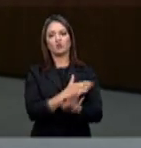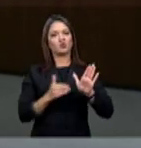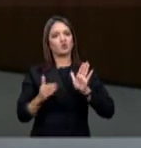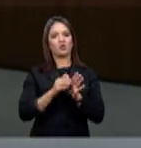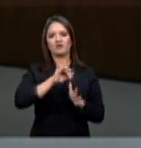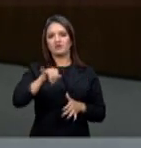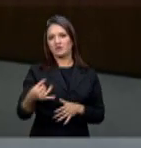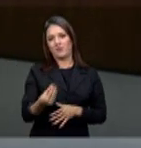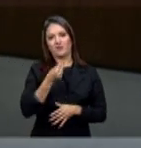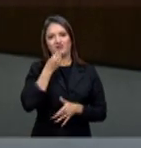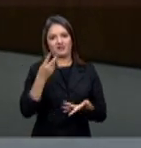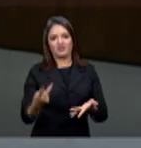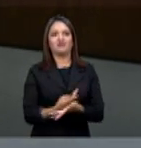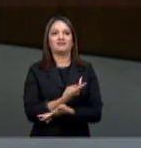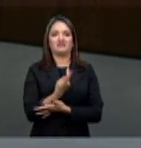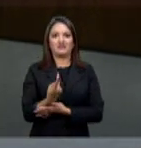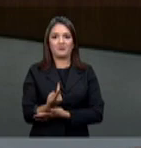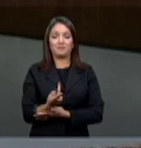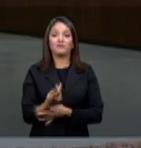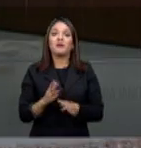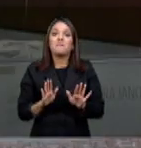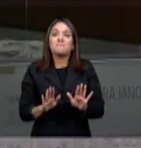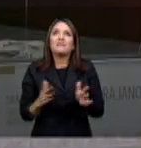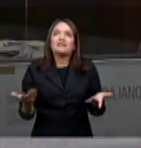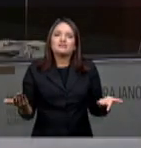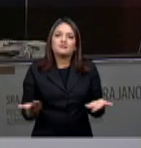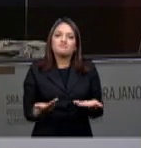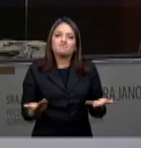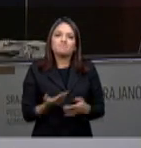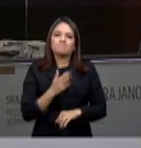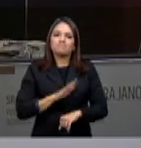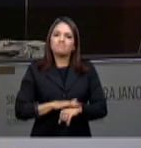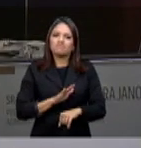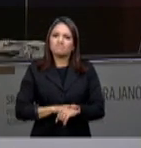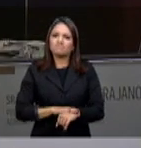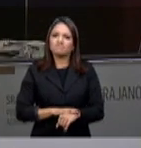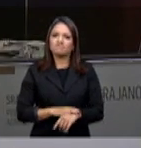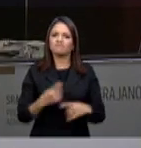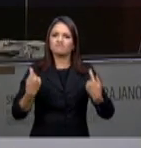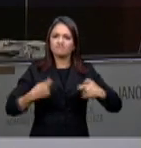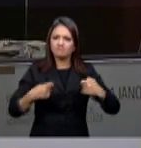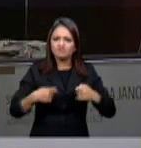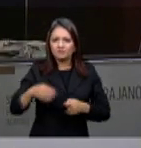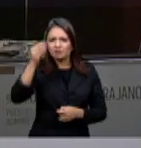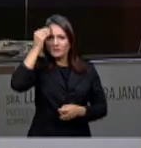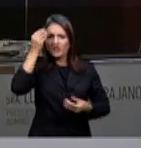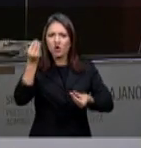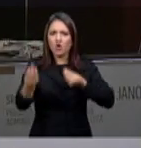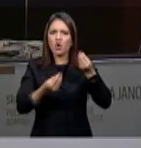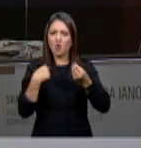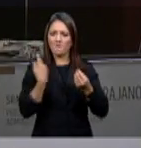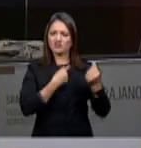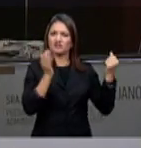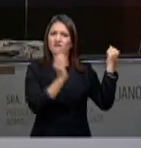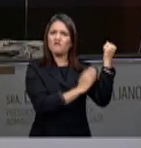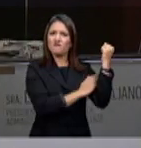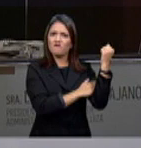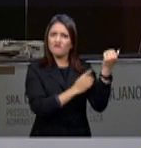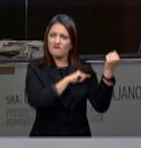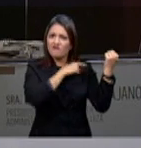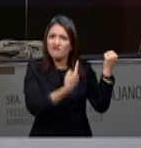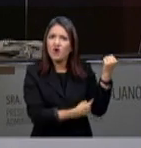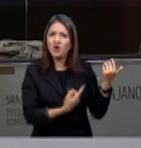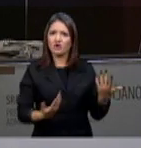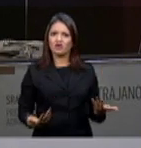essas e a nós chegamos no ponto agora eu acho que nós temos que entender nossa força e não esperar passar essa oportunidade é